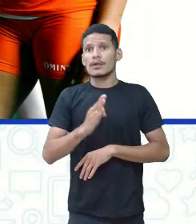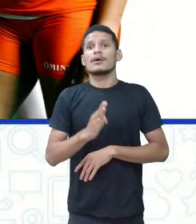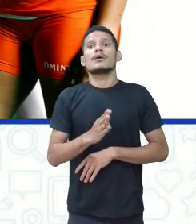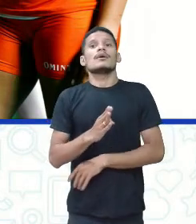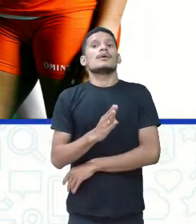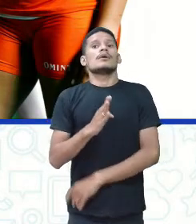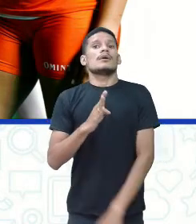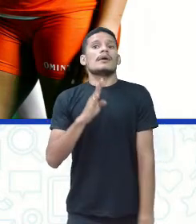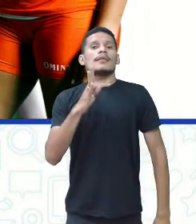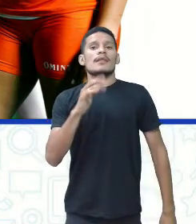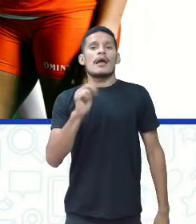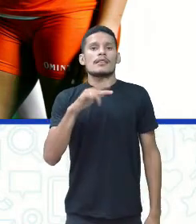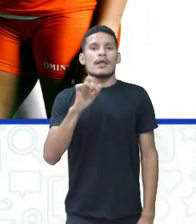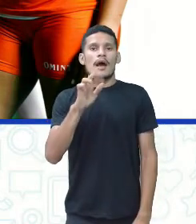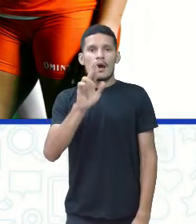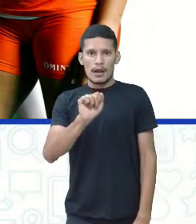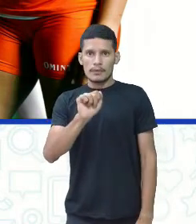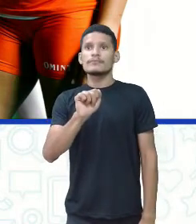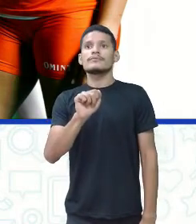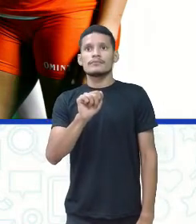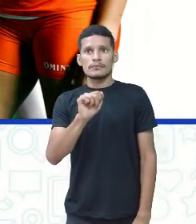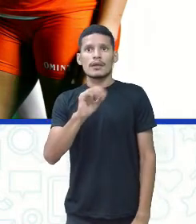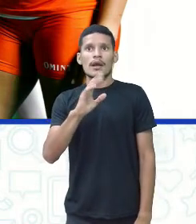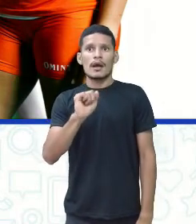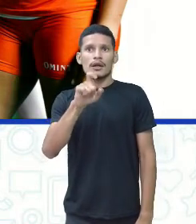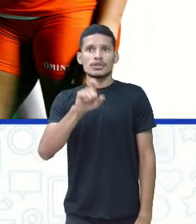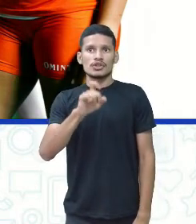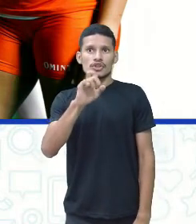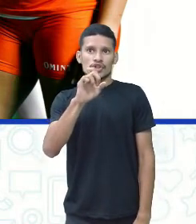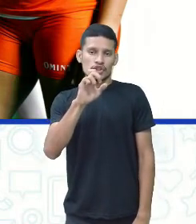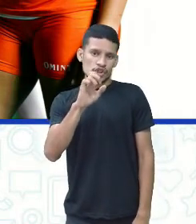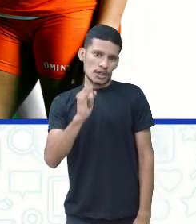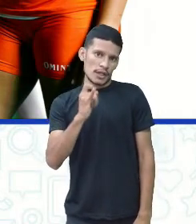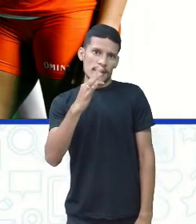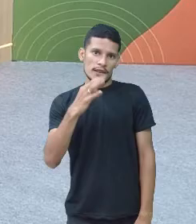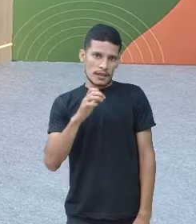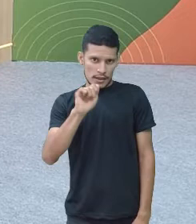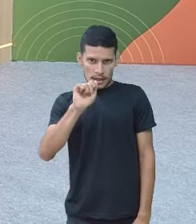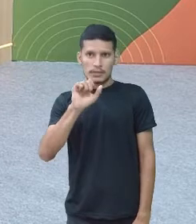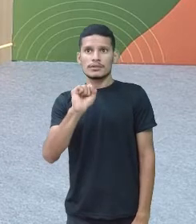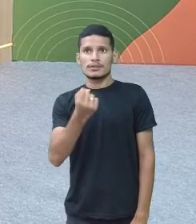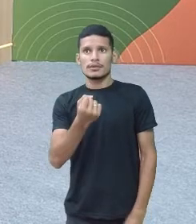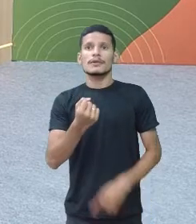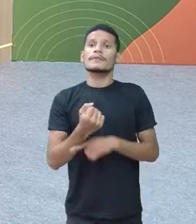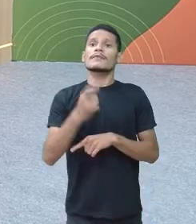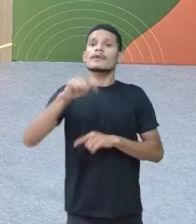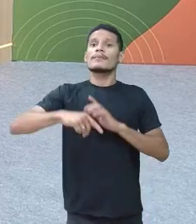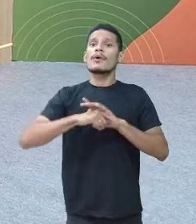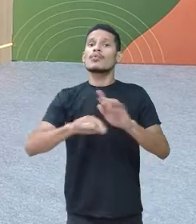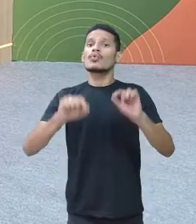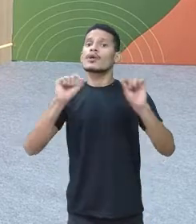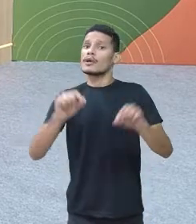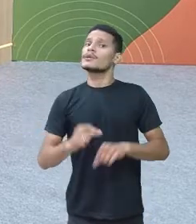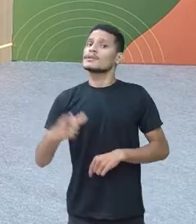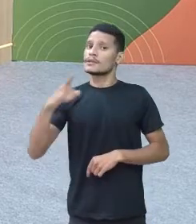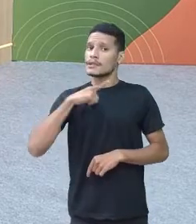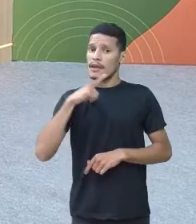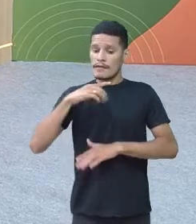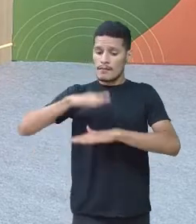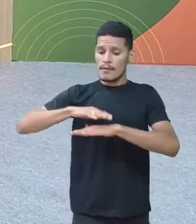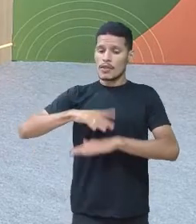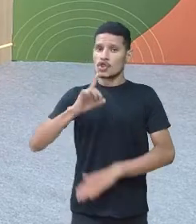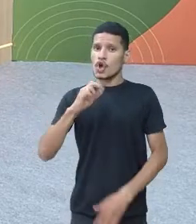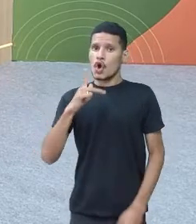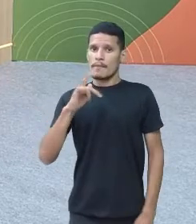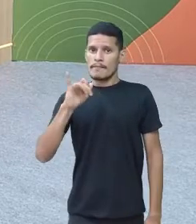Cacheta, jogadora de vôlei aí, a nossa oposta, né? Que foi pega num caso de